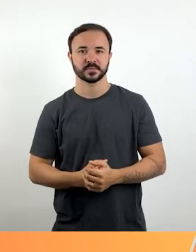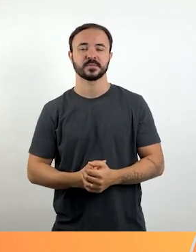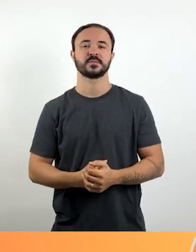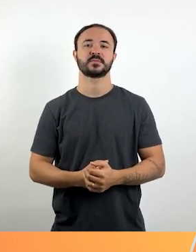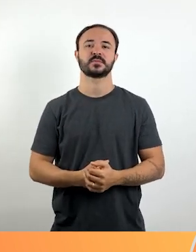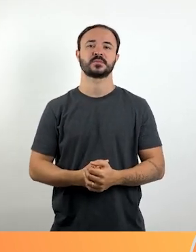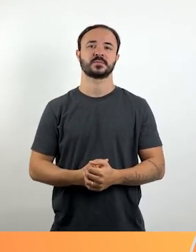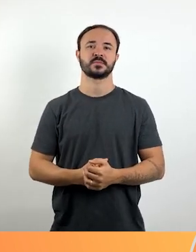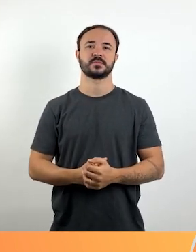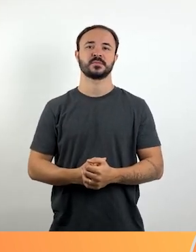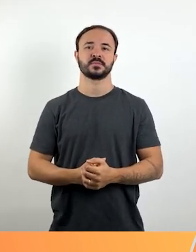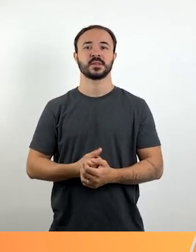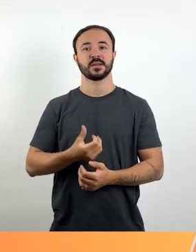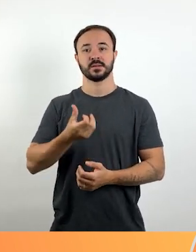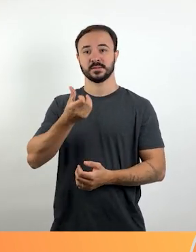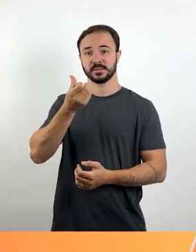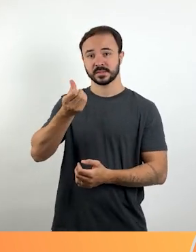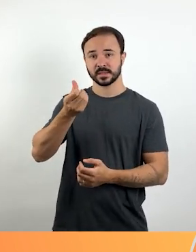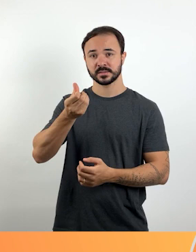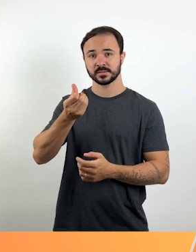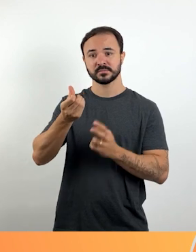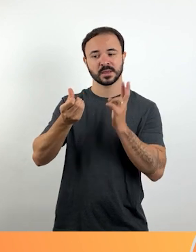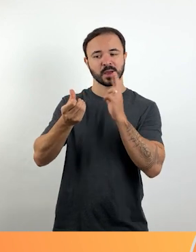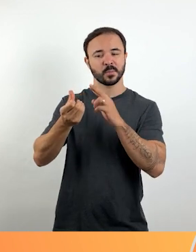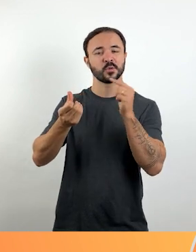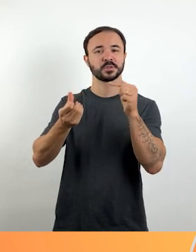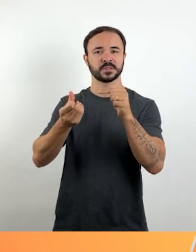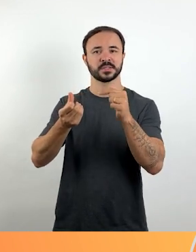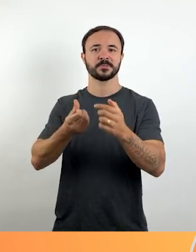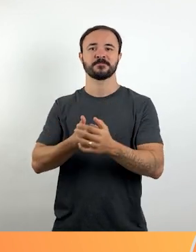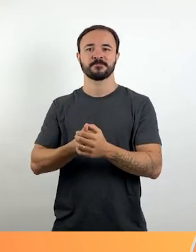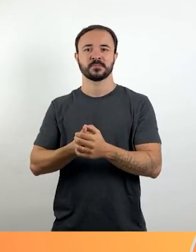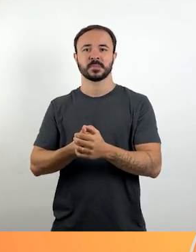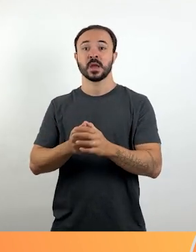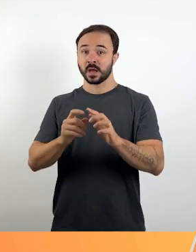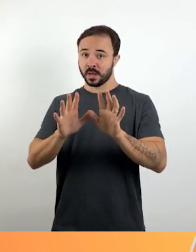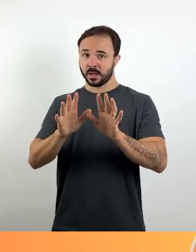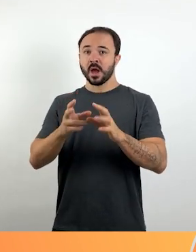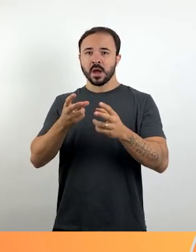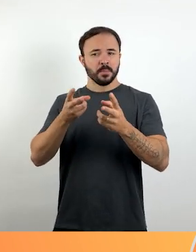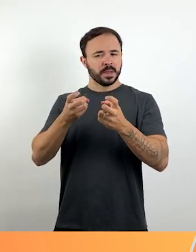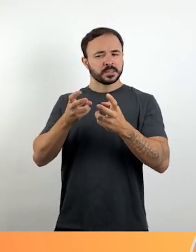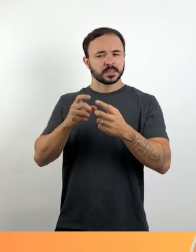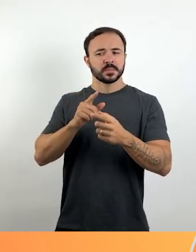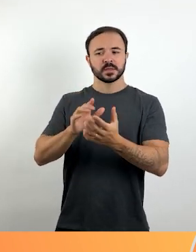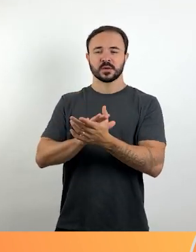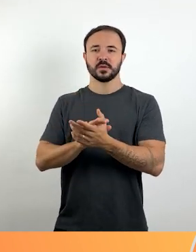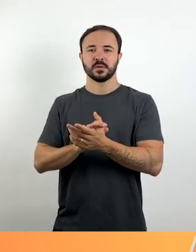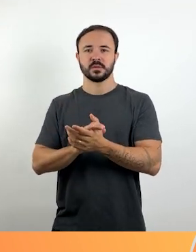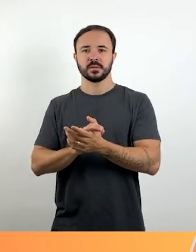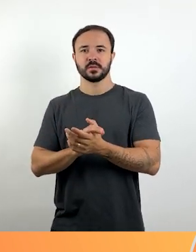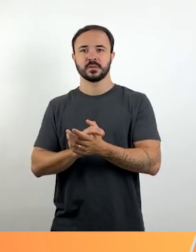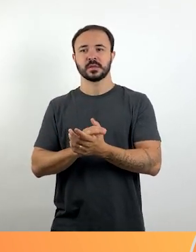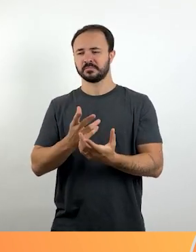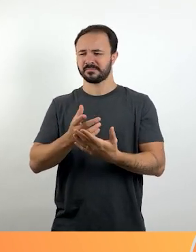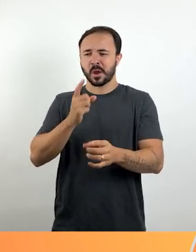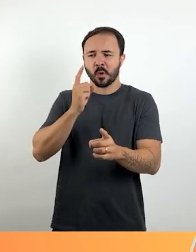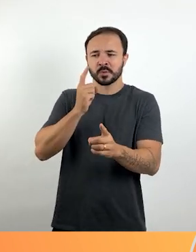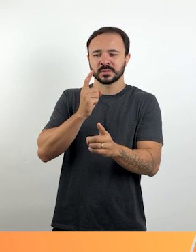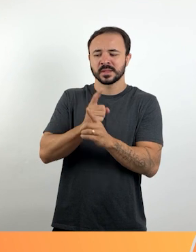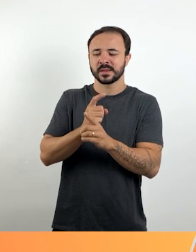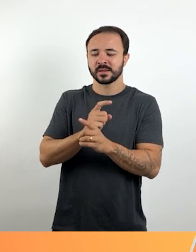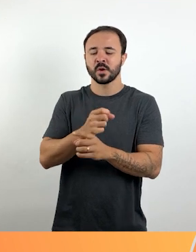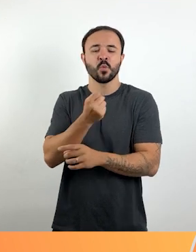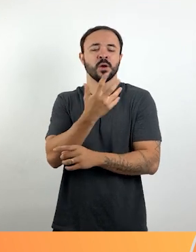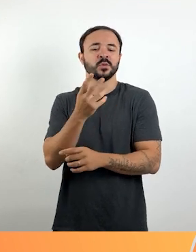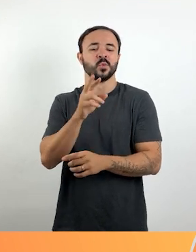a 6. E olha só, aqui não é interessante para mim descobrir o L, né? O L